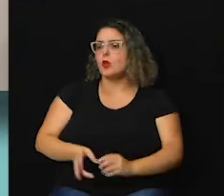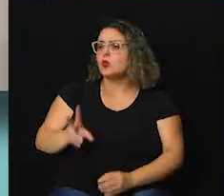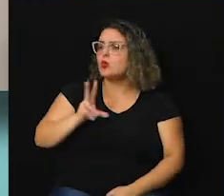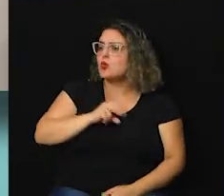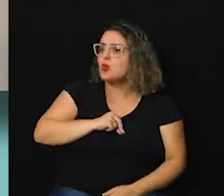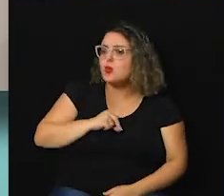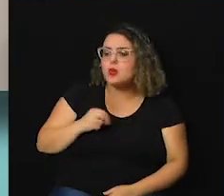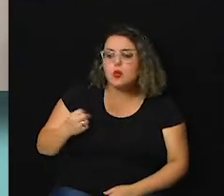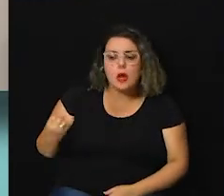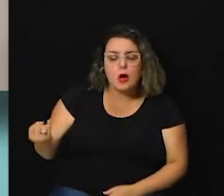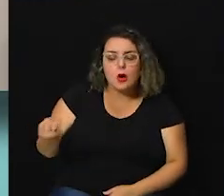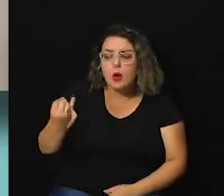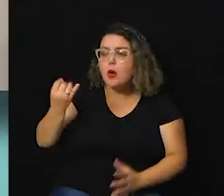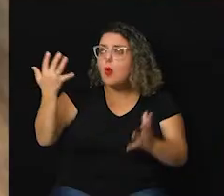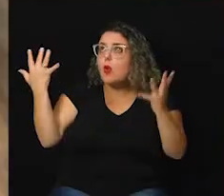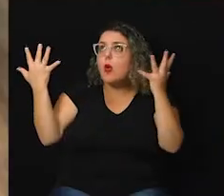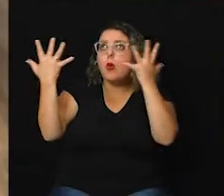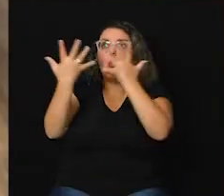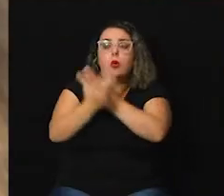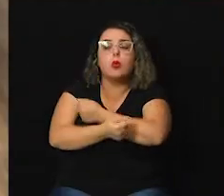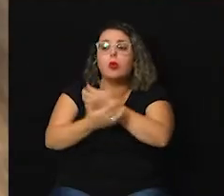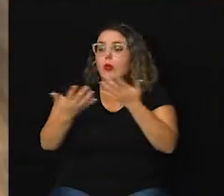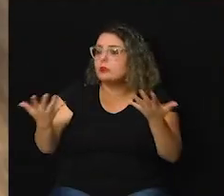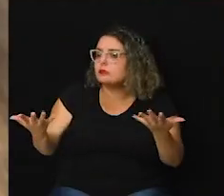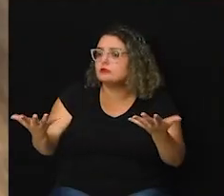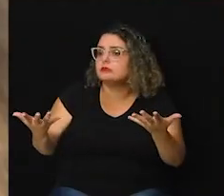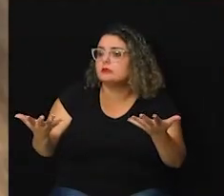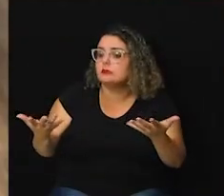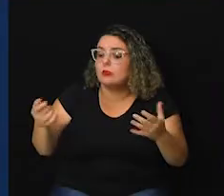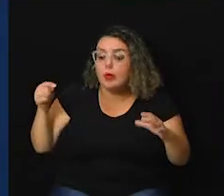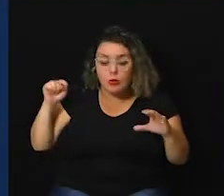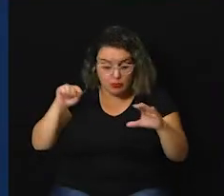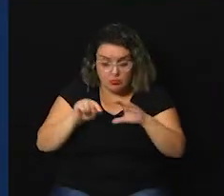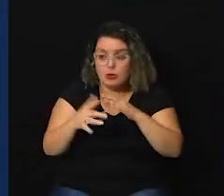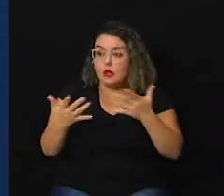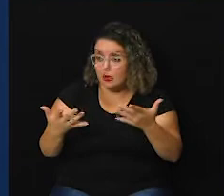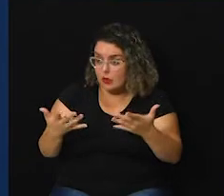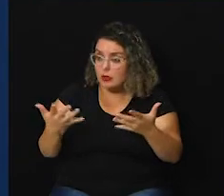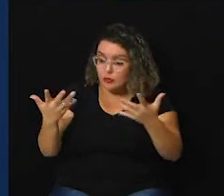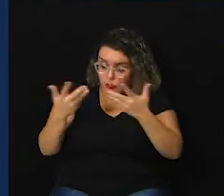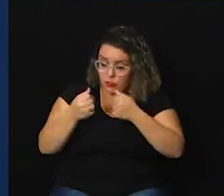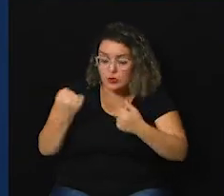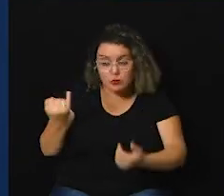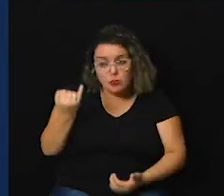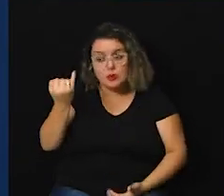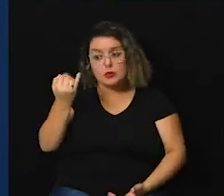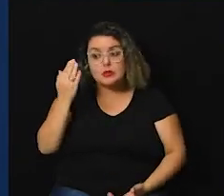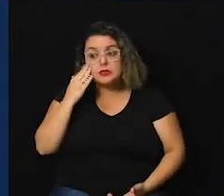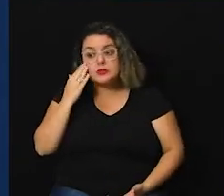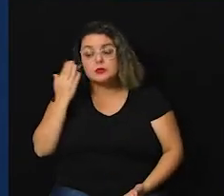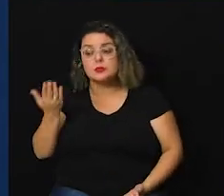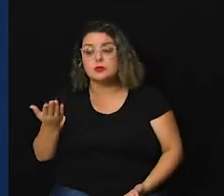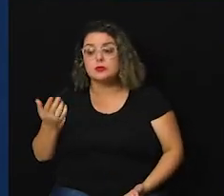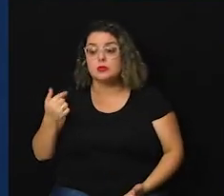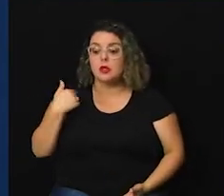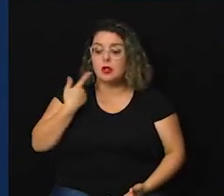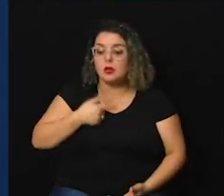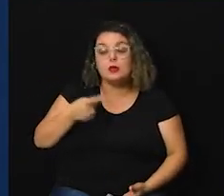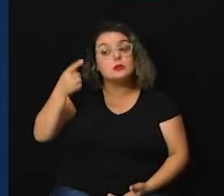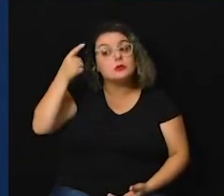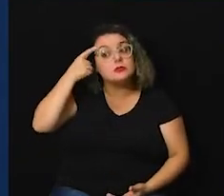quanta importância, né? Quanta beleza, como é complexo, né? E é muito importante a gente saber de tudo isso, Neiva, para que a